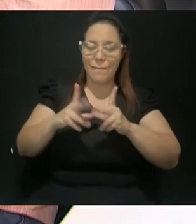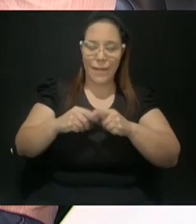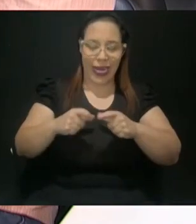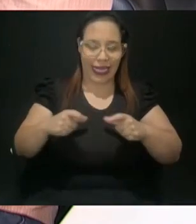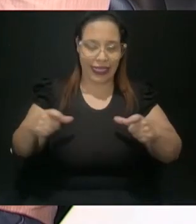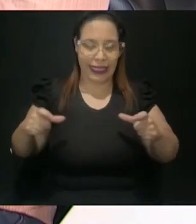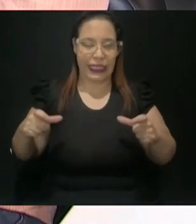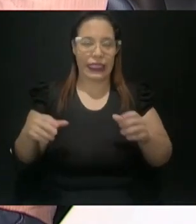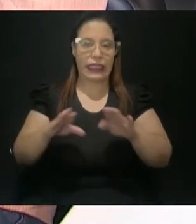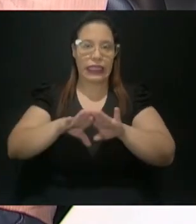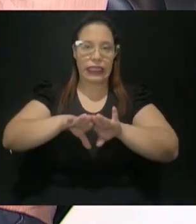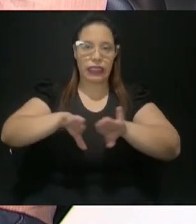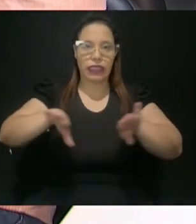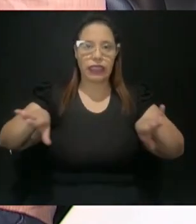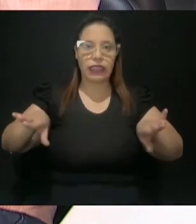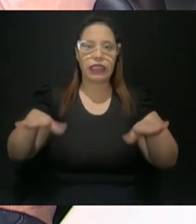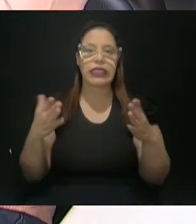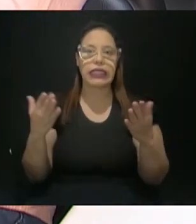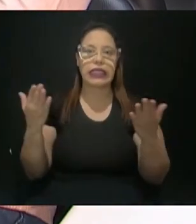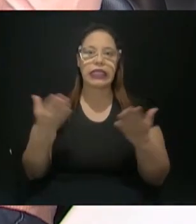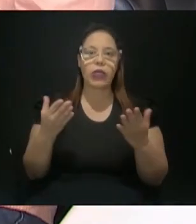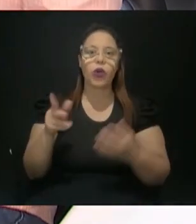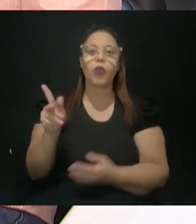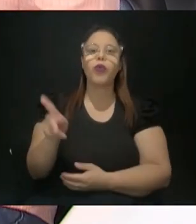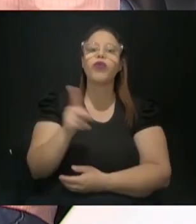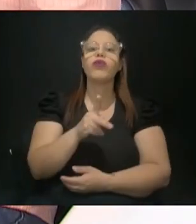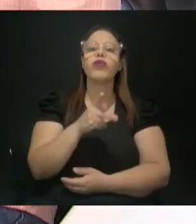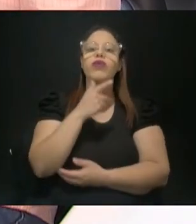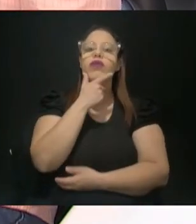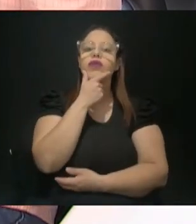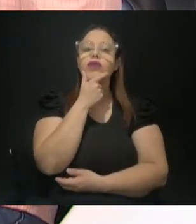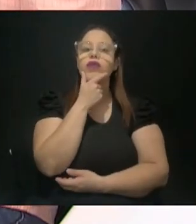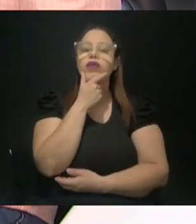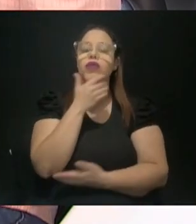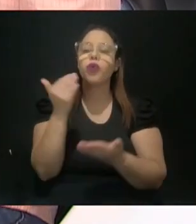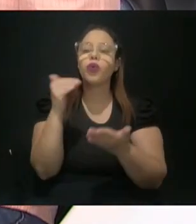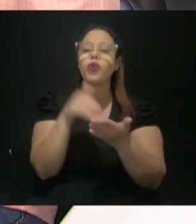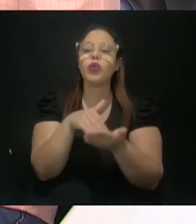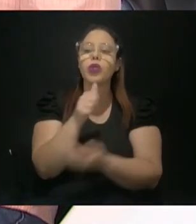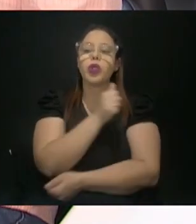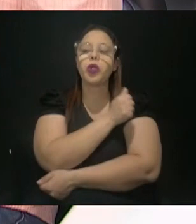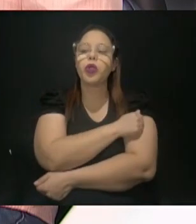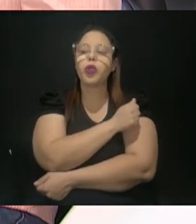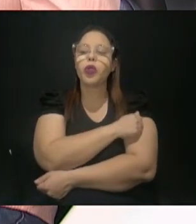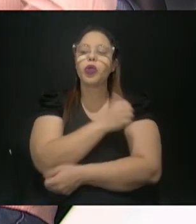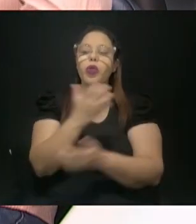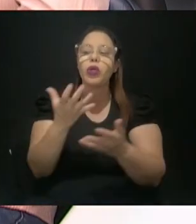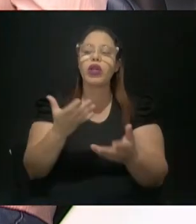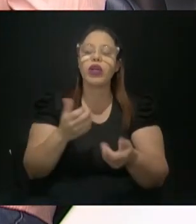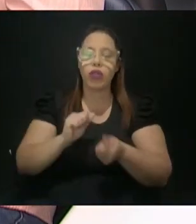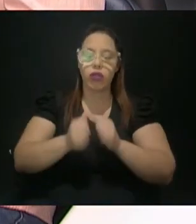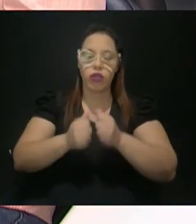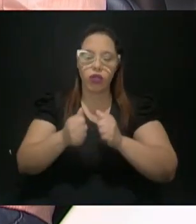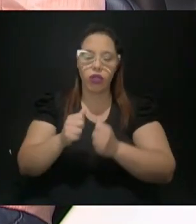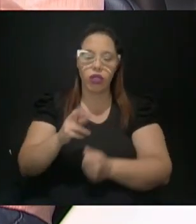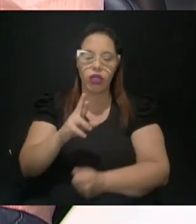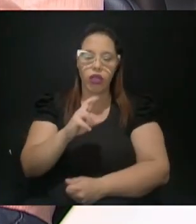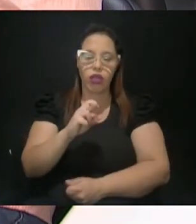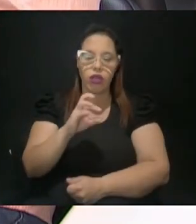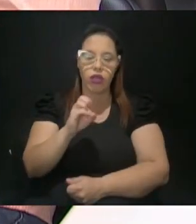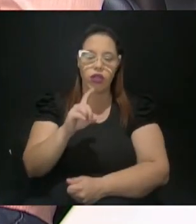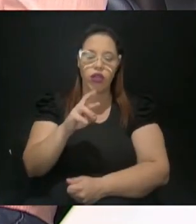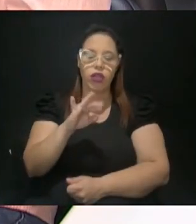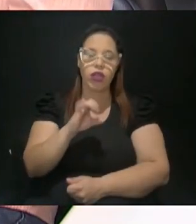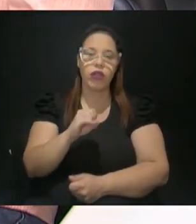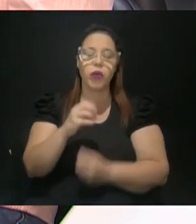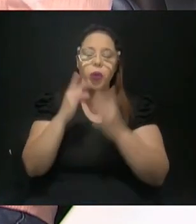divisões. Agora, como professor, e aí chega aquele aluno querendo fazer administração de redes, o que você já percebe no